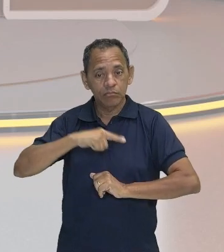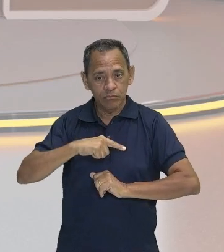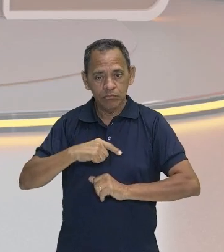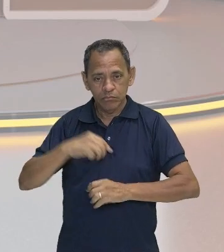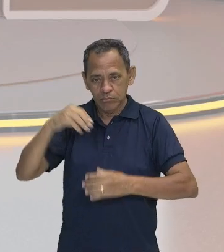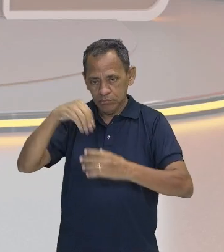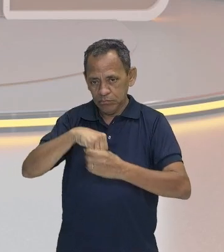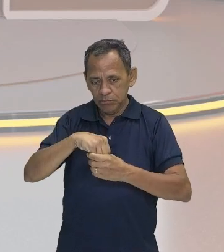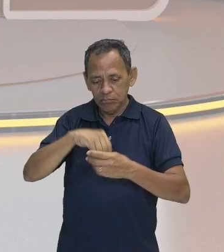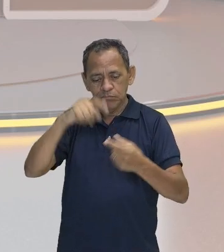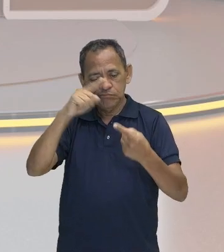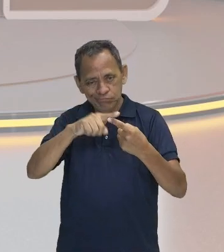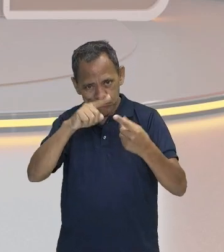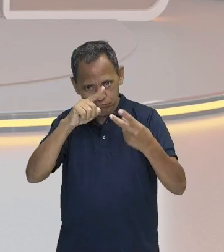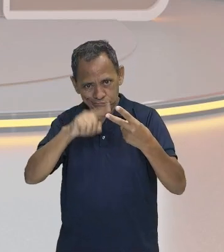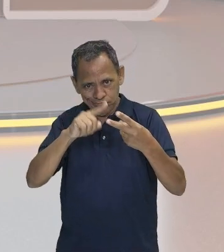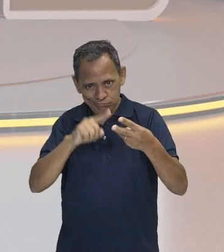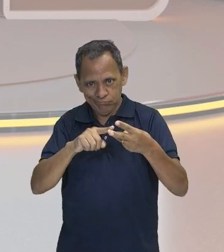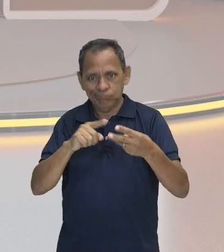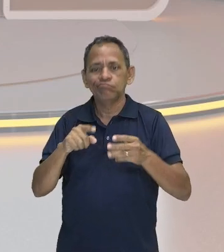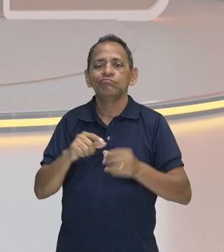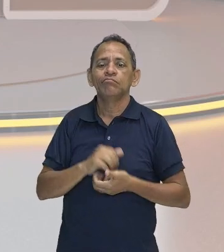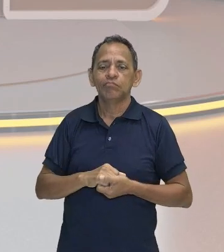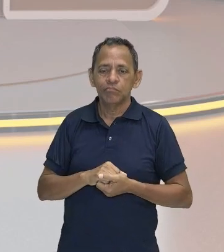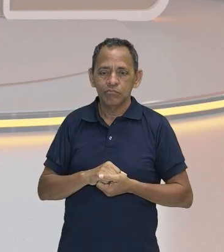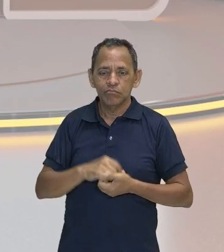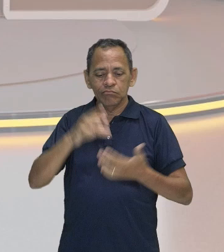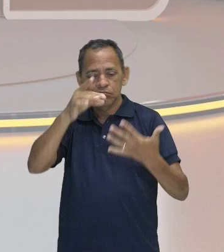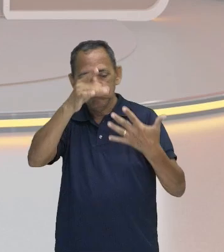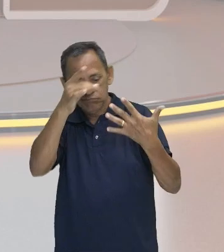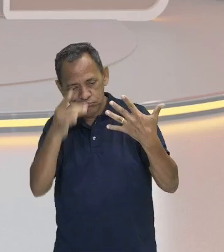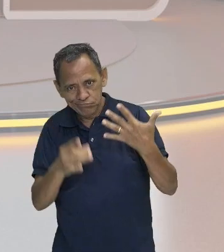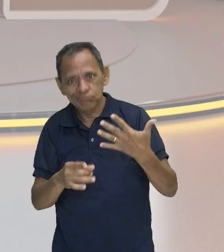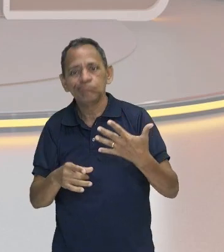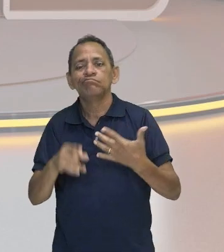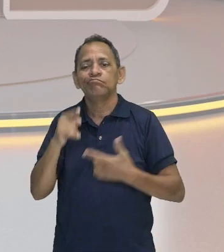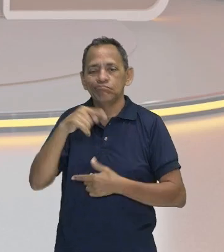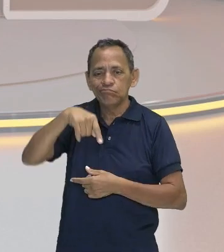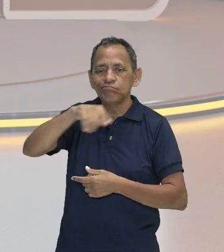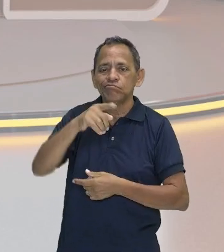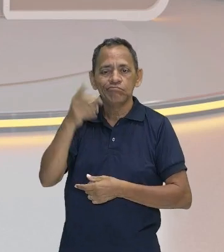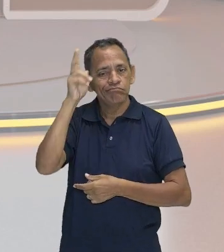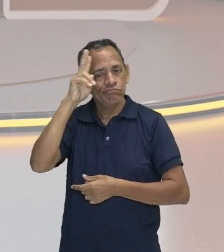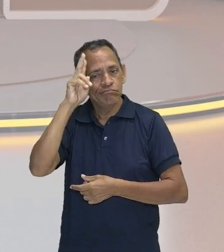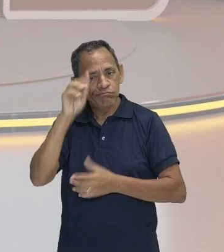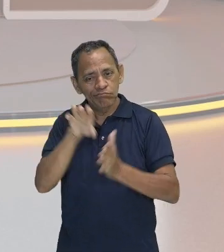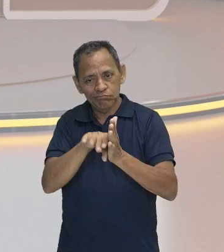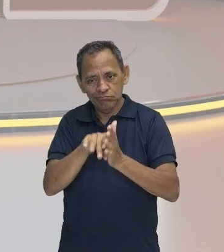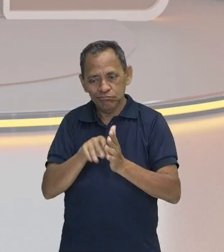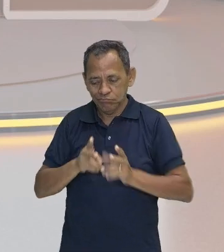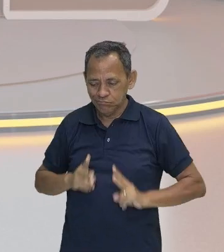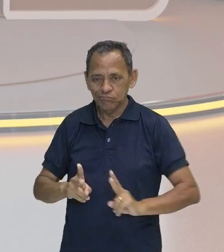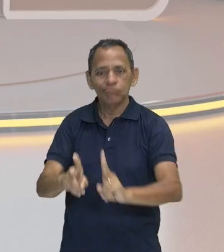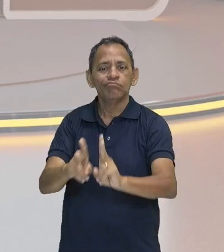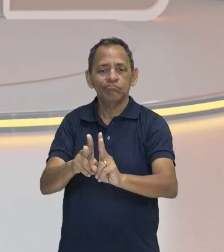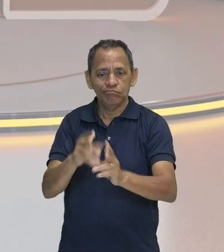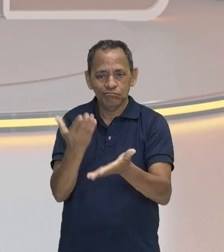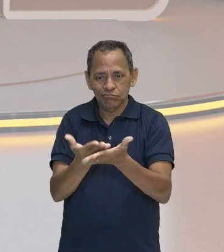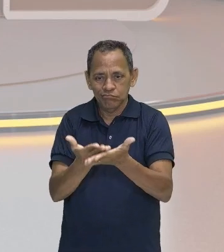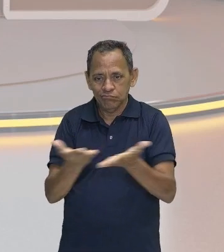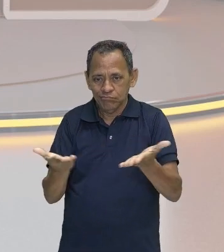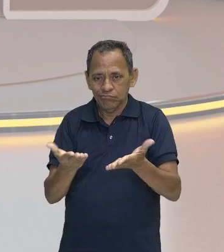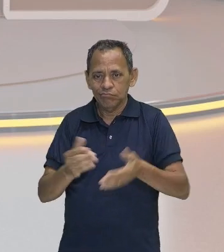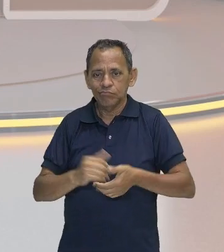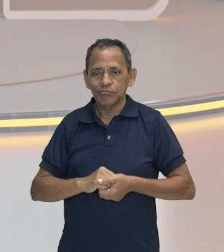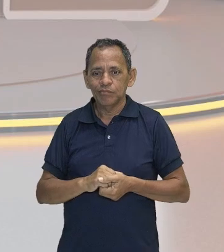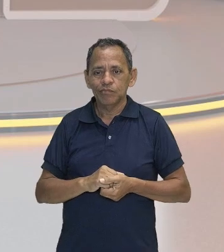de cada um dos setores, para vocês relembrarem aí esses conceitos para a gente dar continuidade à nossa aula.